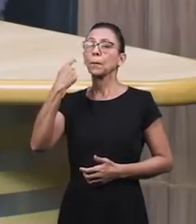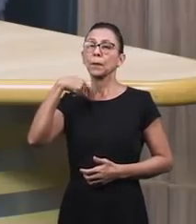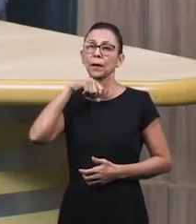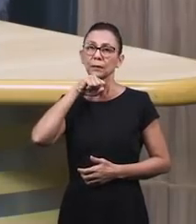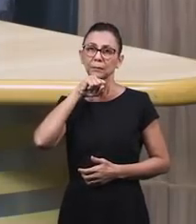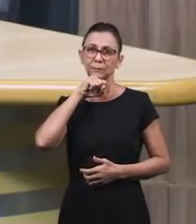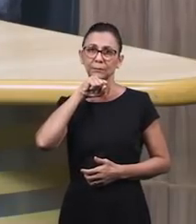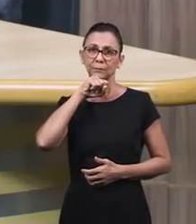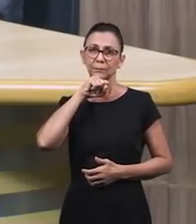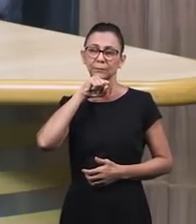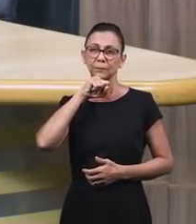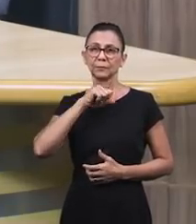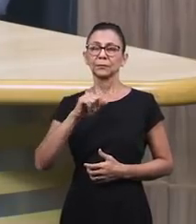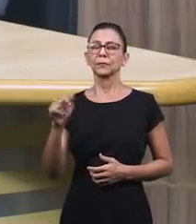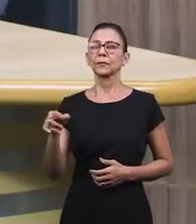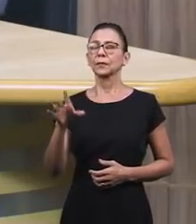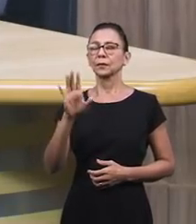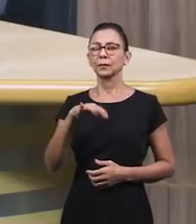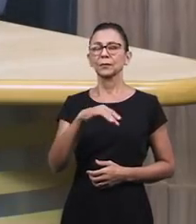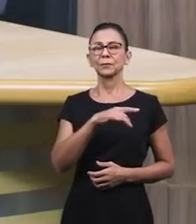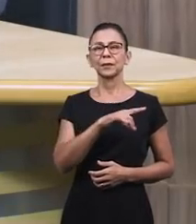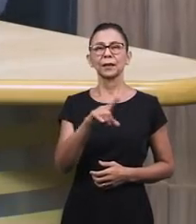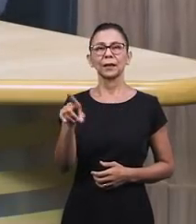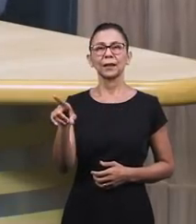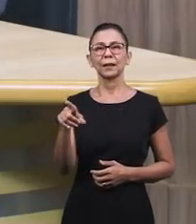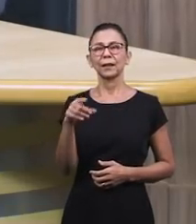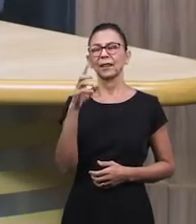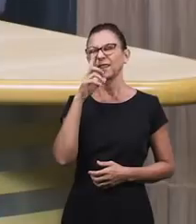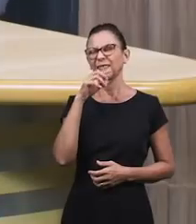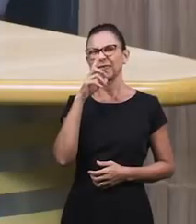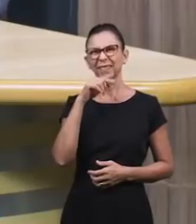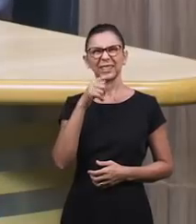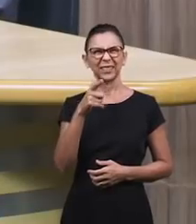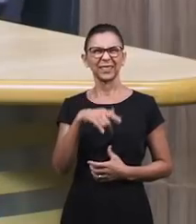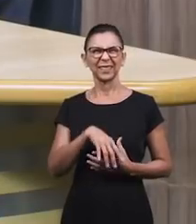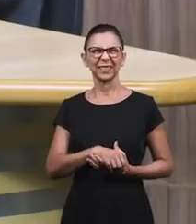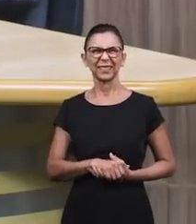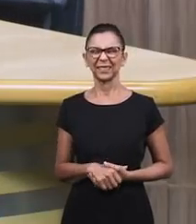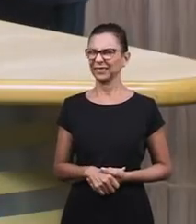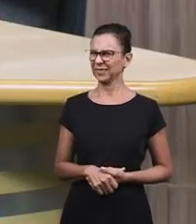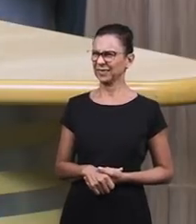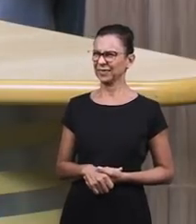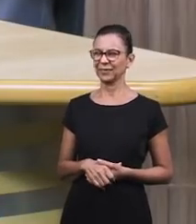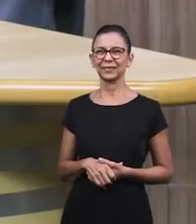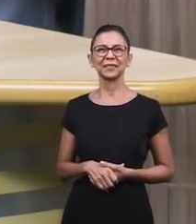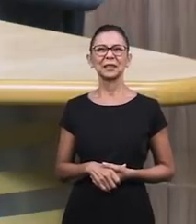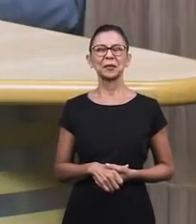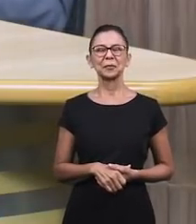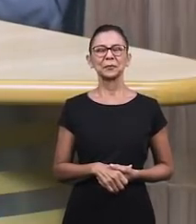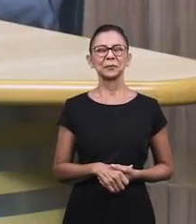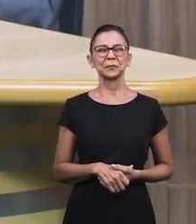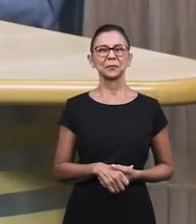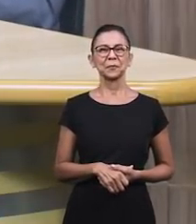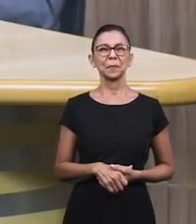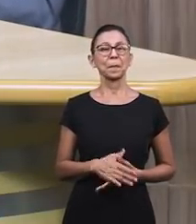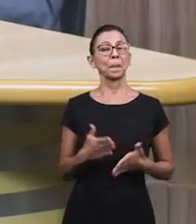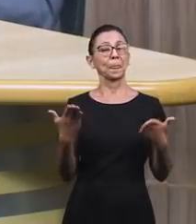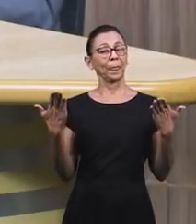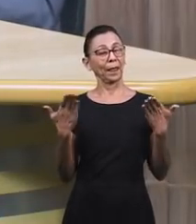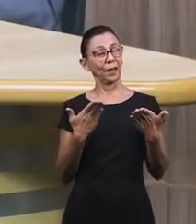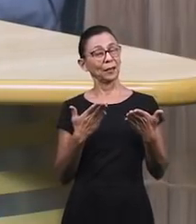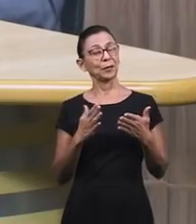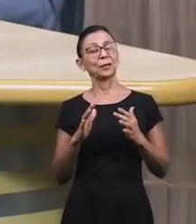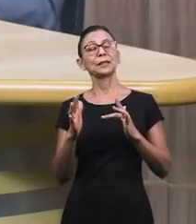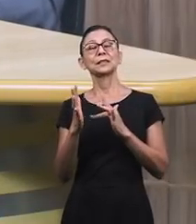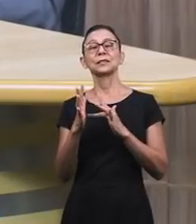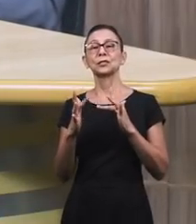vemos o Espírito... Não, Jesus no Novo Testamento, no Testamento do Evangelho. Agora nós vemos Jesus... Agora, o